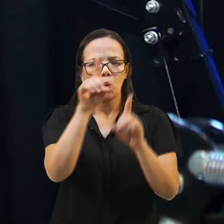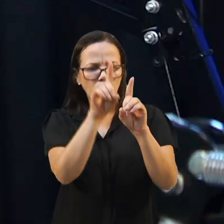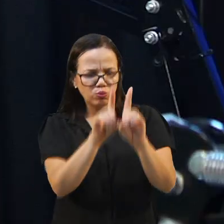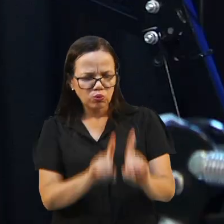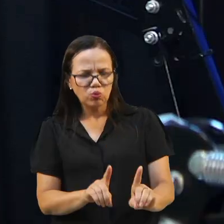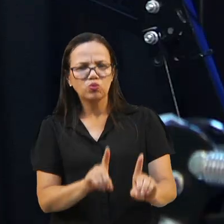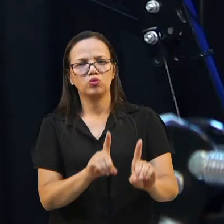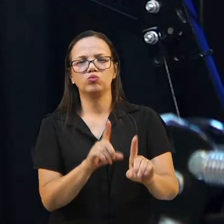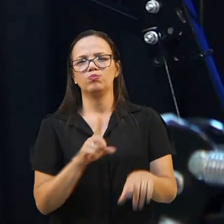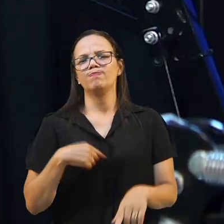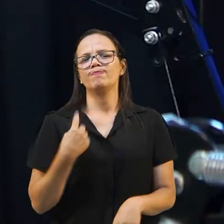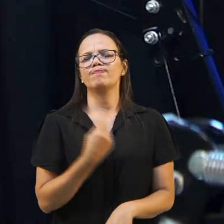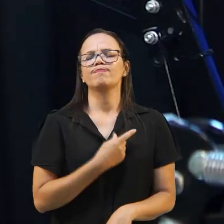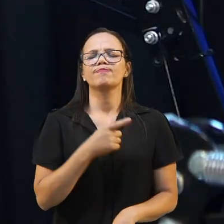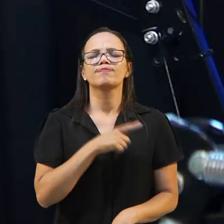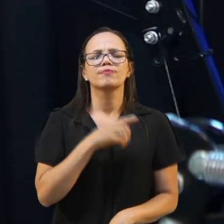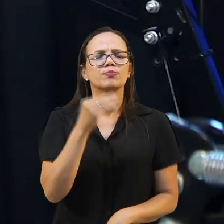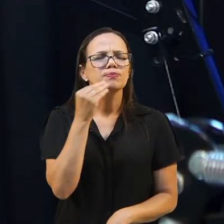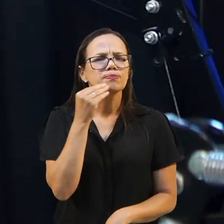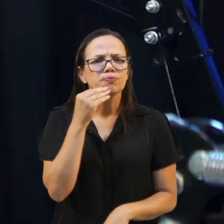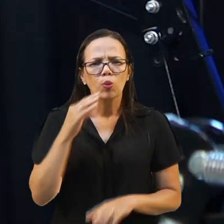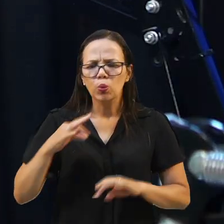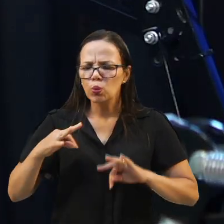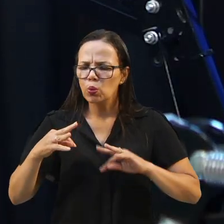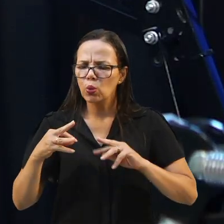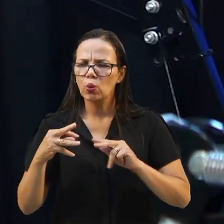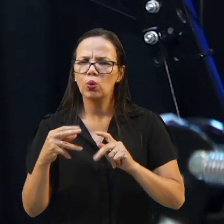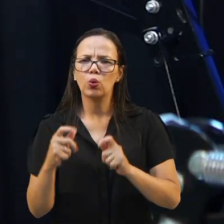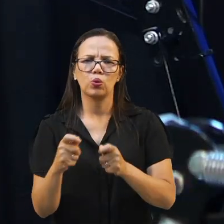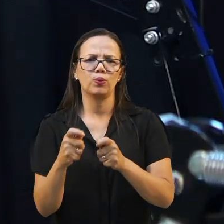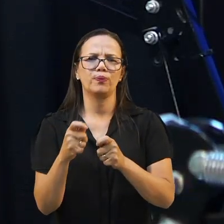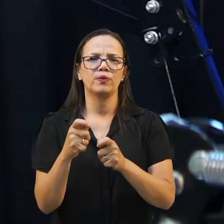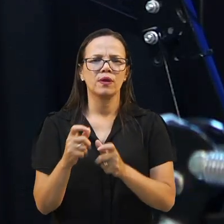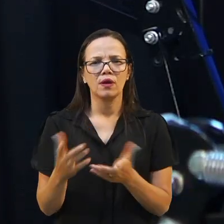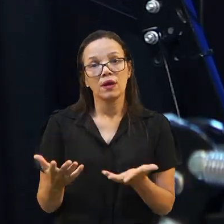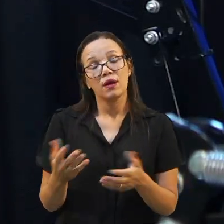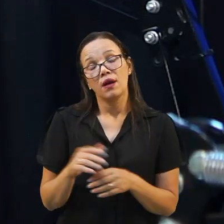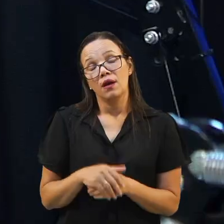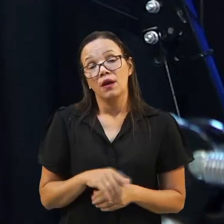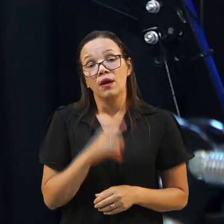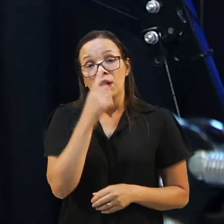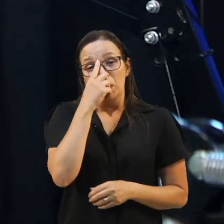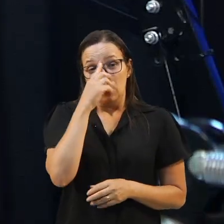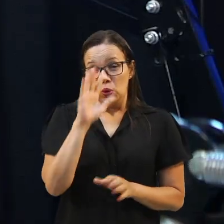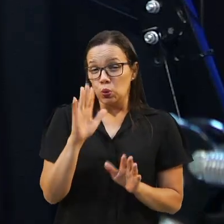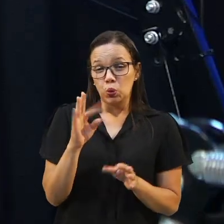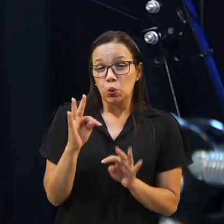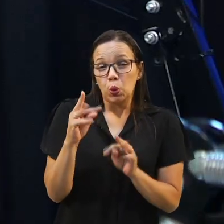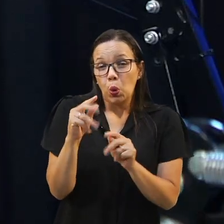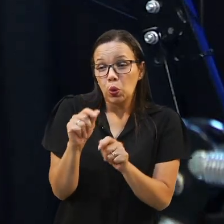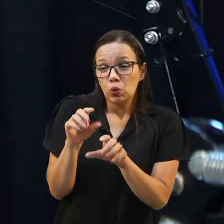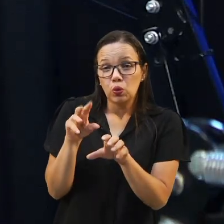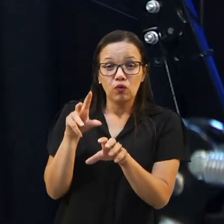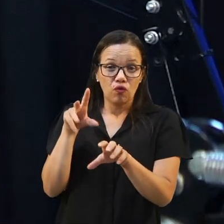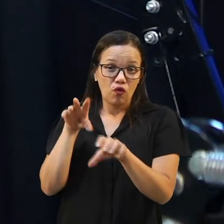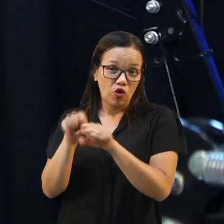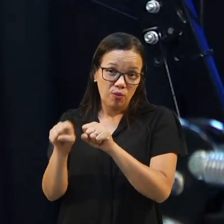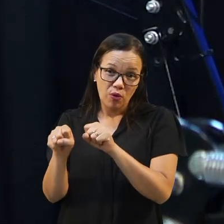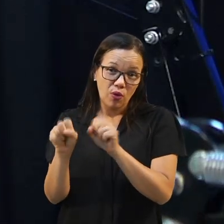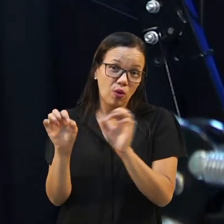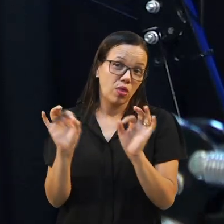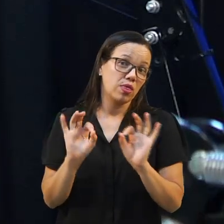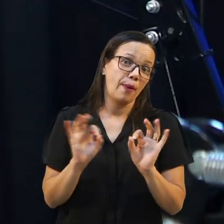as oportunidades todas, né? Nem todos fizeram curso superior,